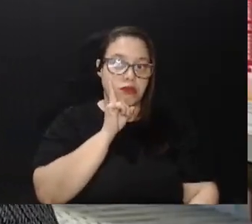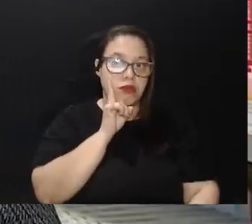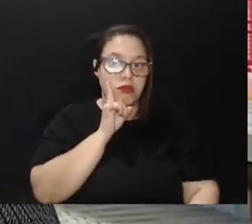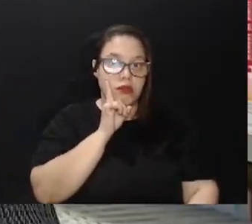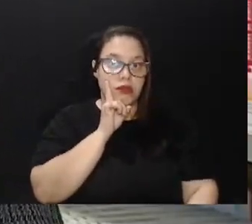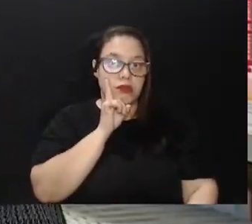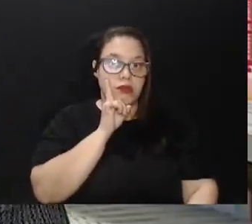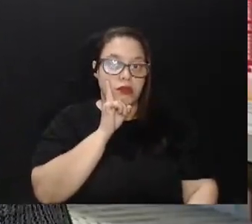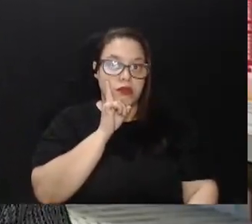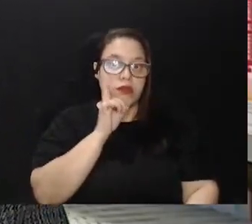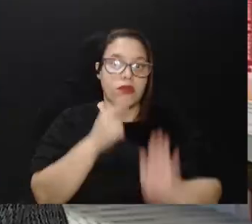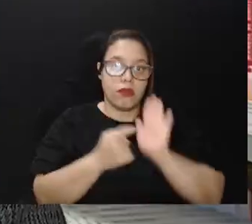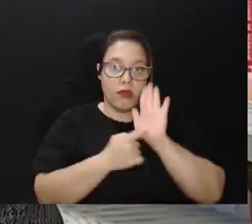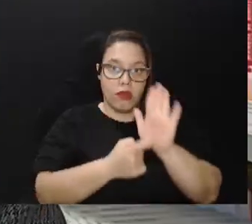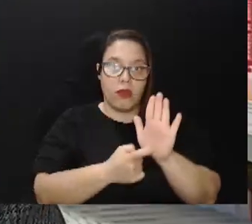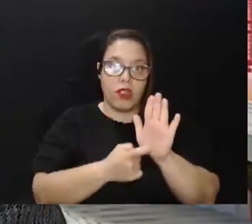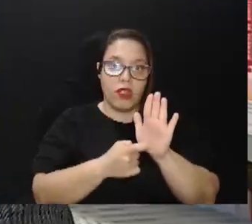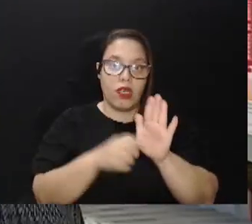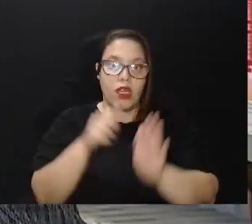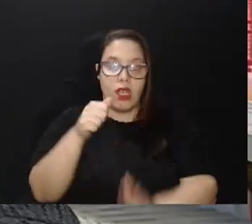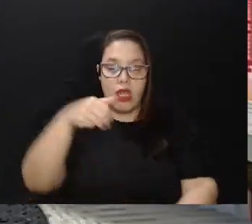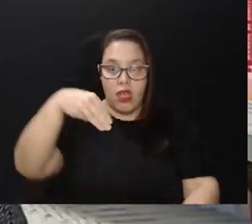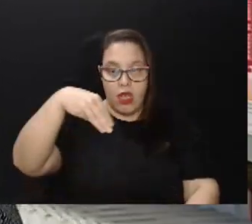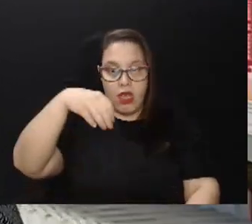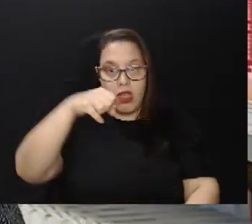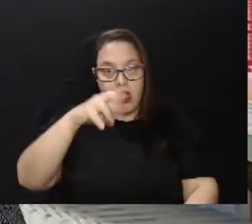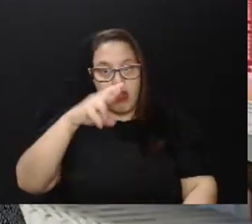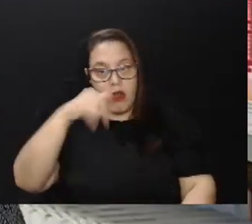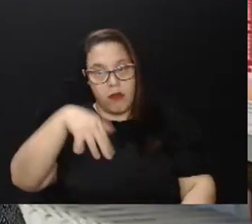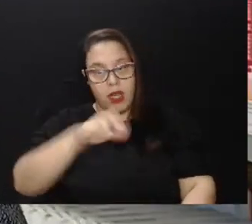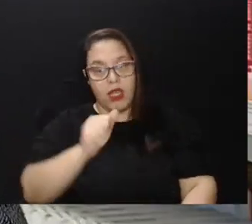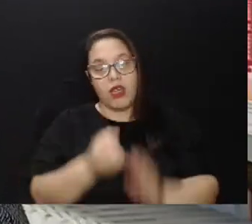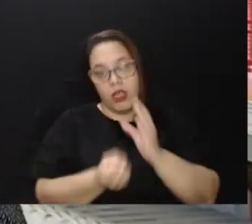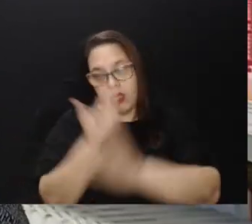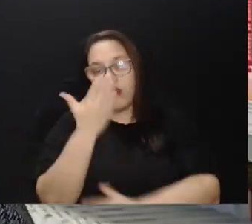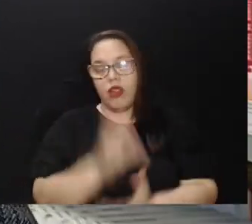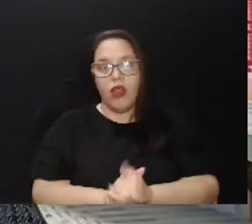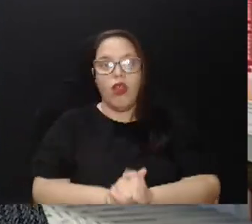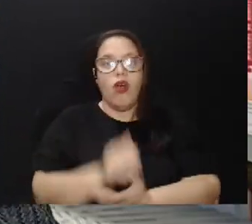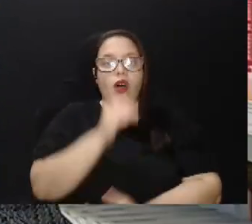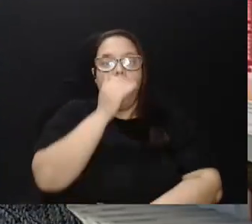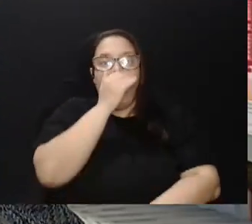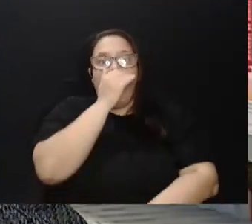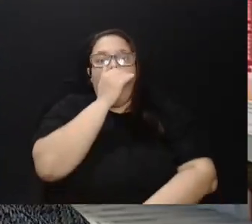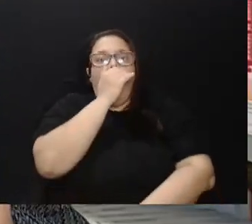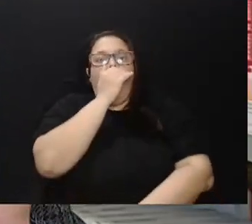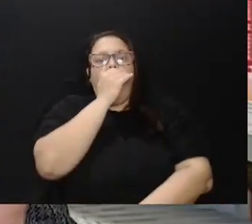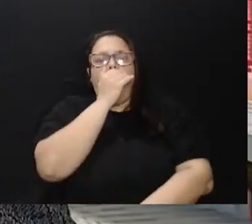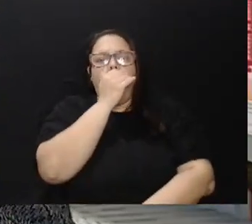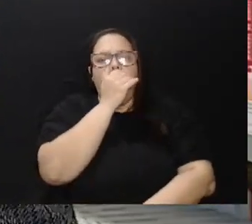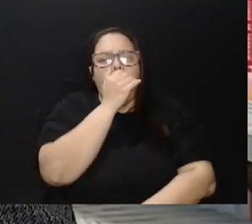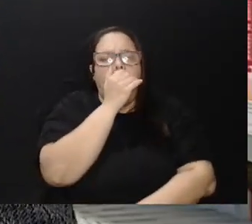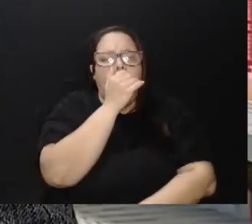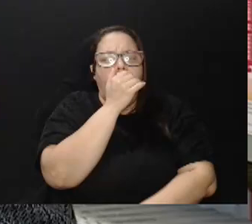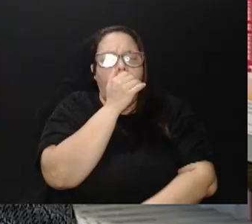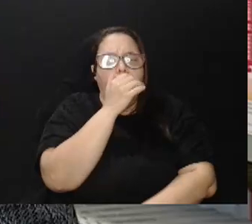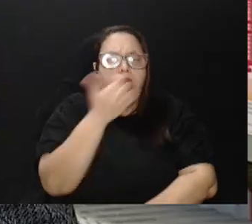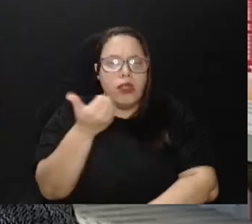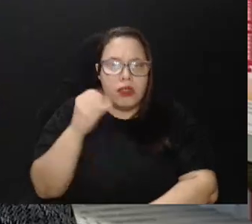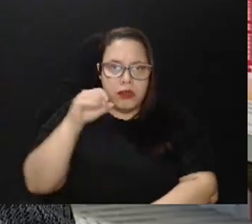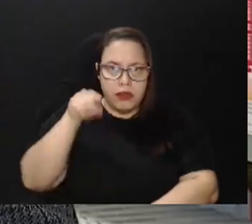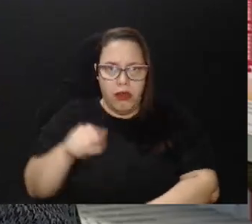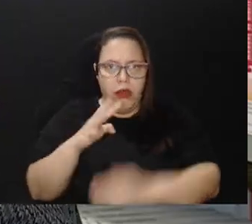causa dos americanos, né? Que é a origem da cidade americana. Cerca de 10 mil imigrantes